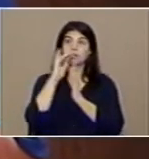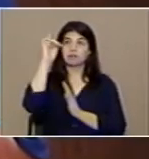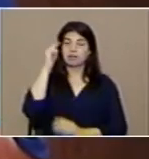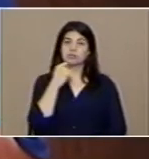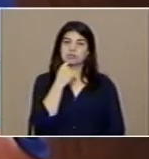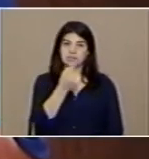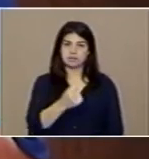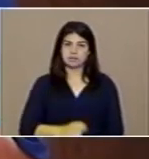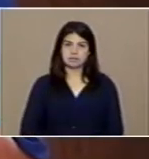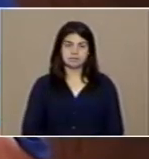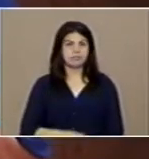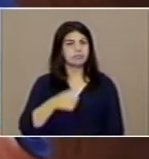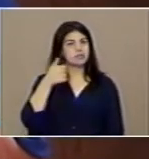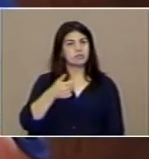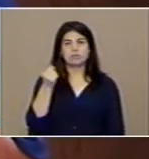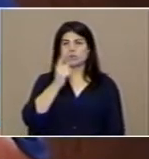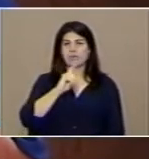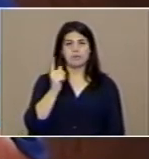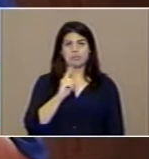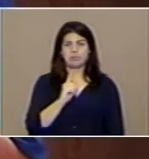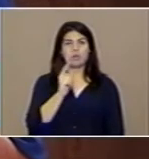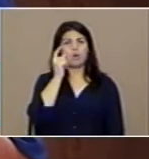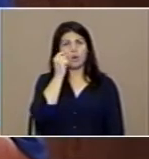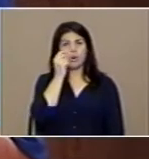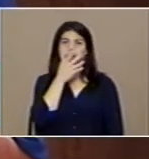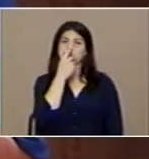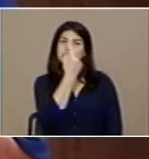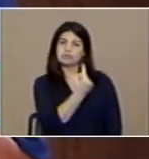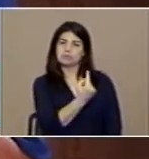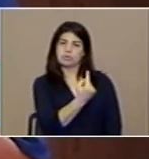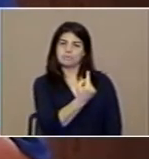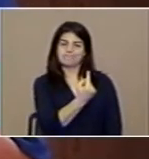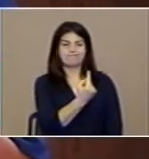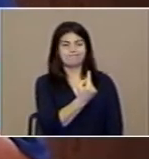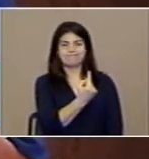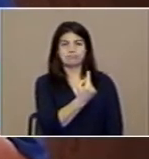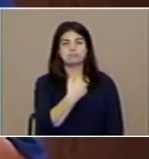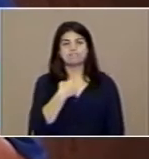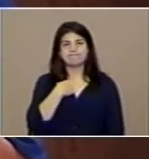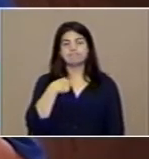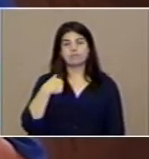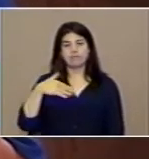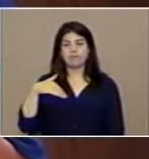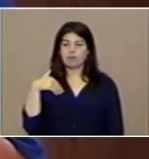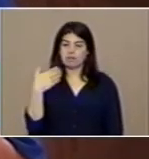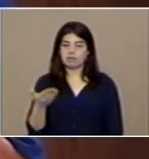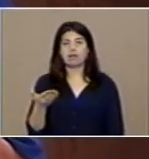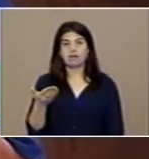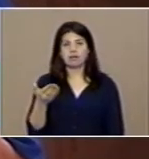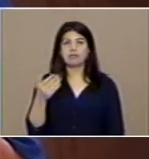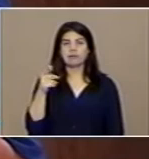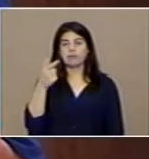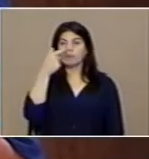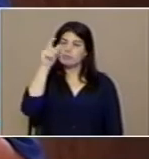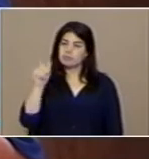não é bom que o homem esteja só vou dar-lhe uma auxiliar semelhante a